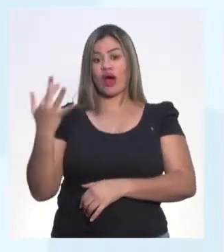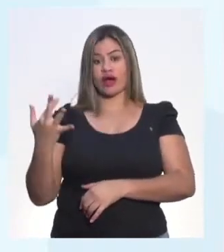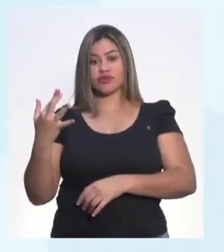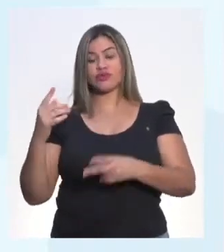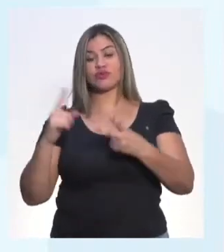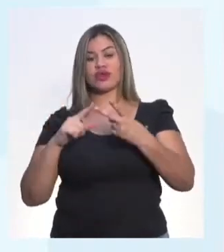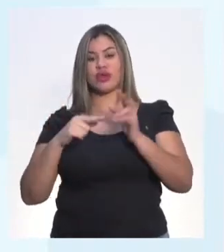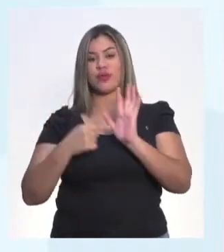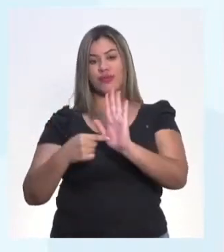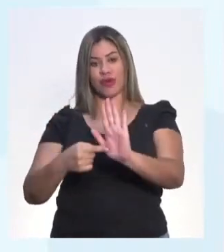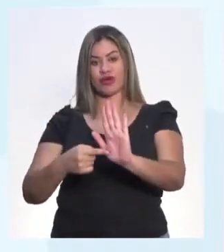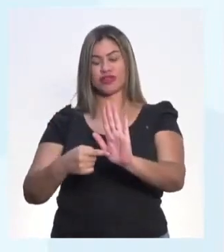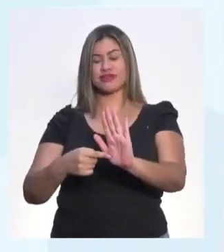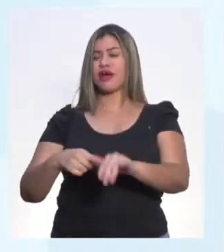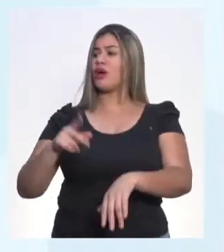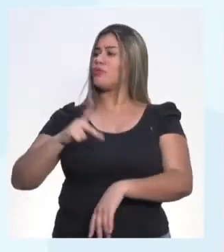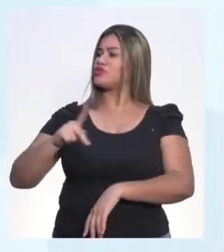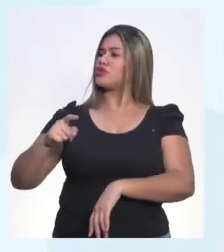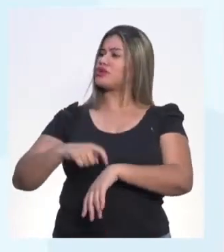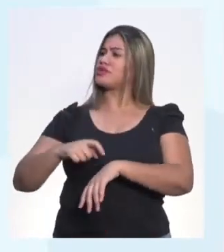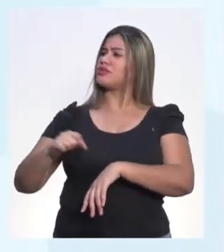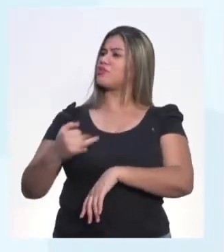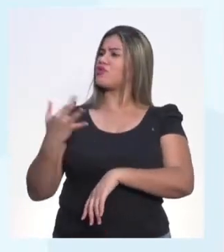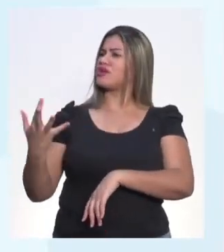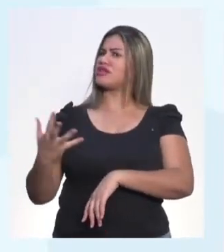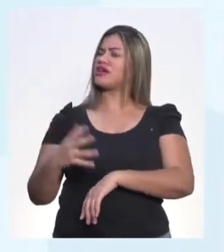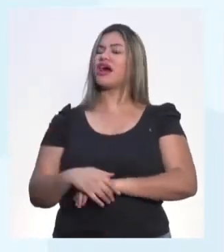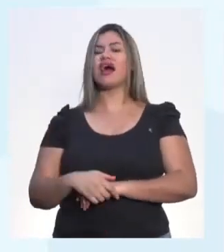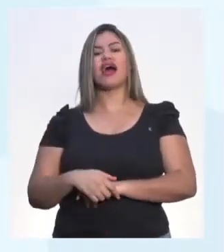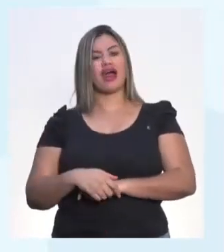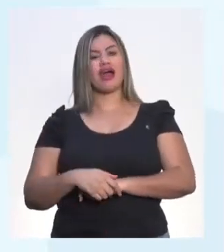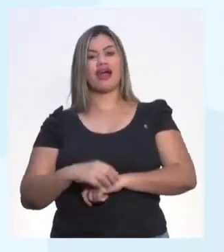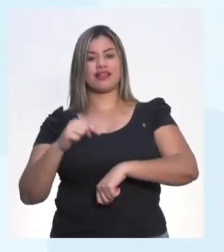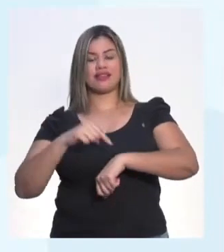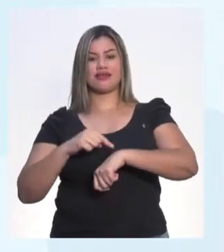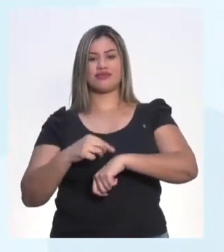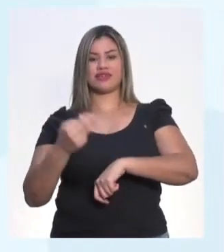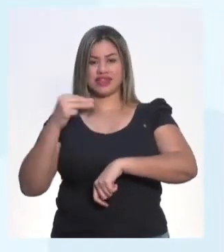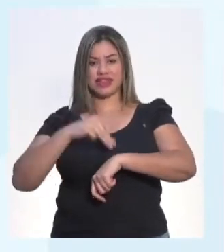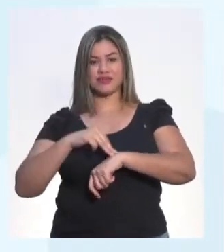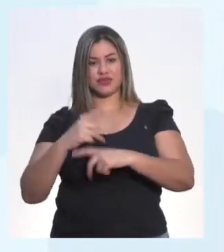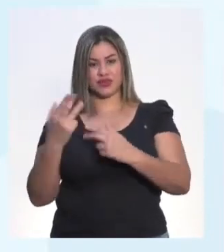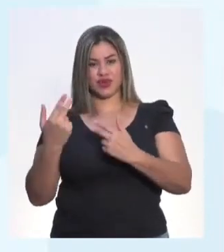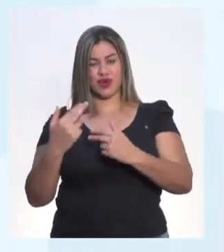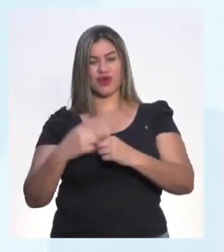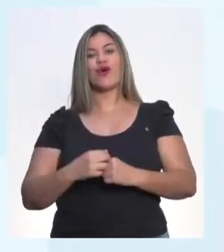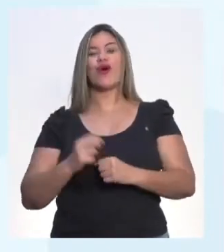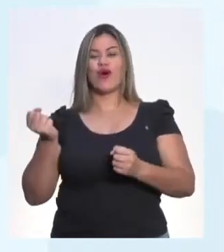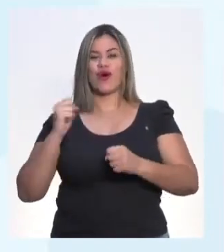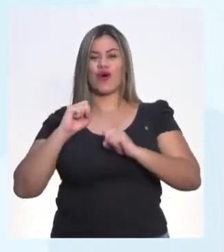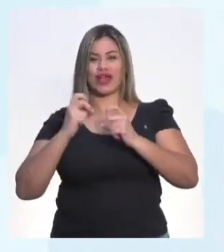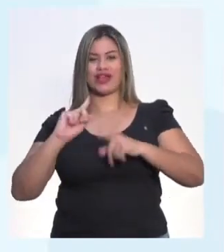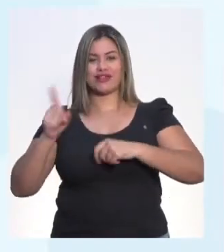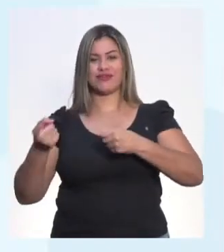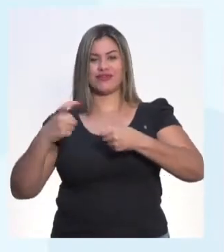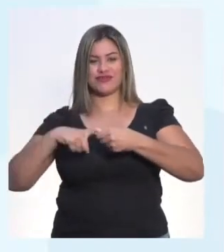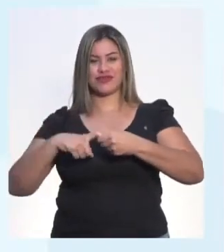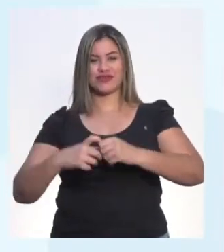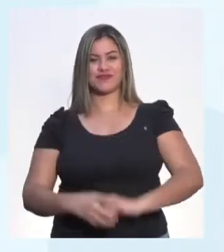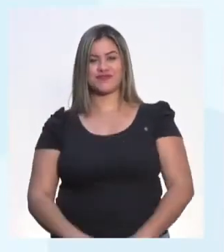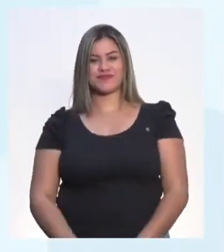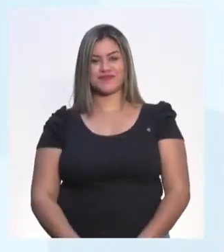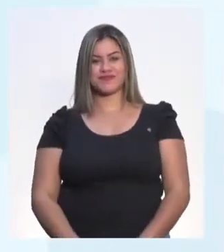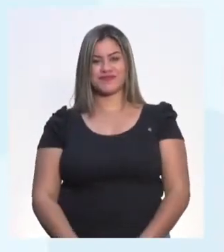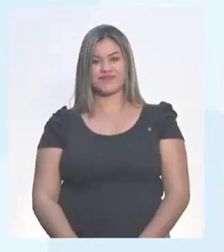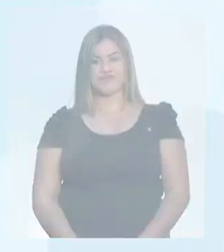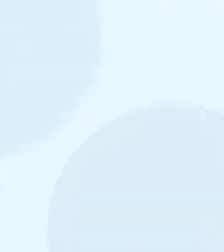os anagramas. Professora Roberta, quanto tempo? Professora Inês, eles têm 3 minutos também. Ok, voltamos em 3 minutos.